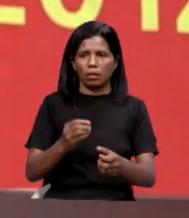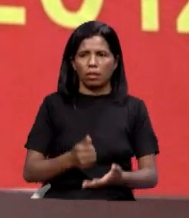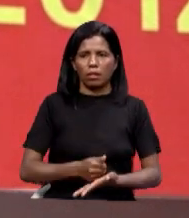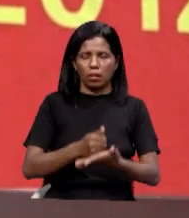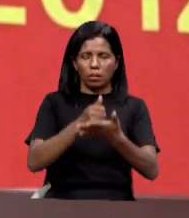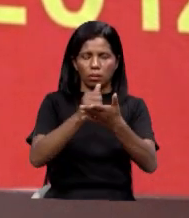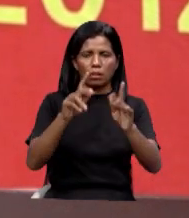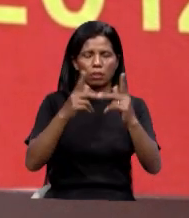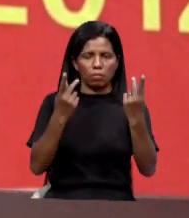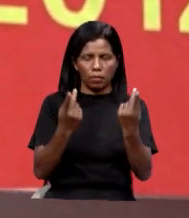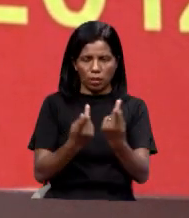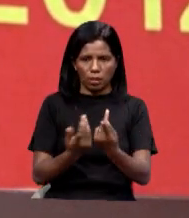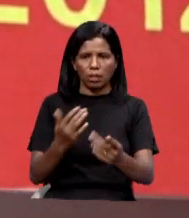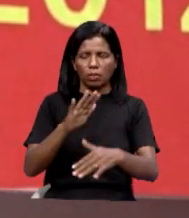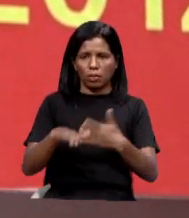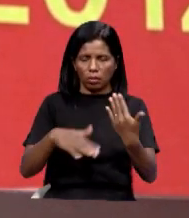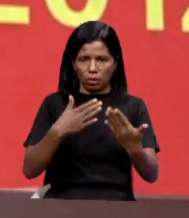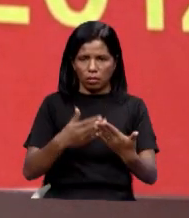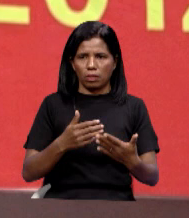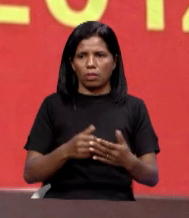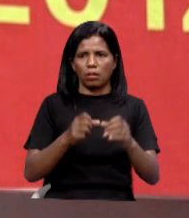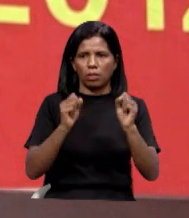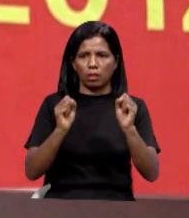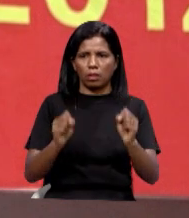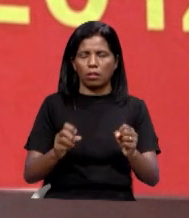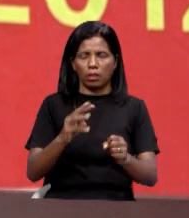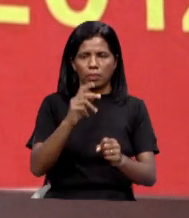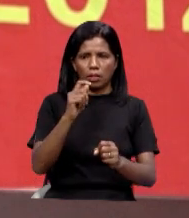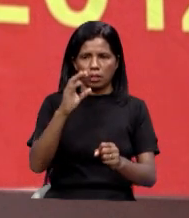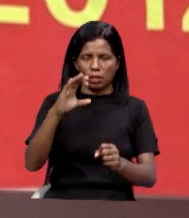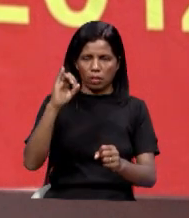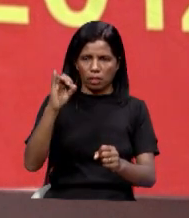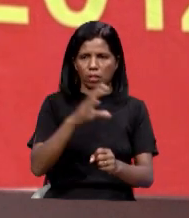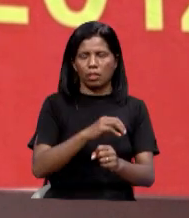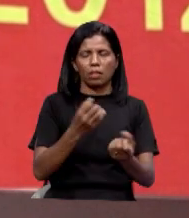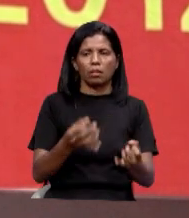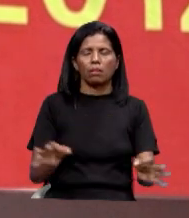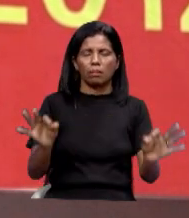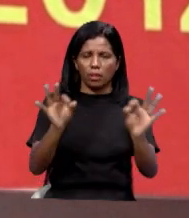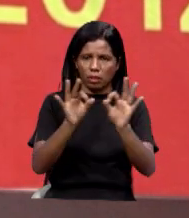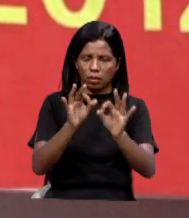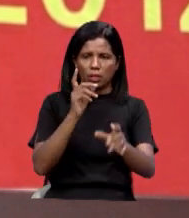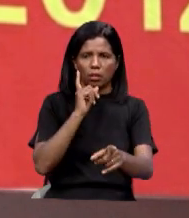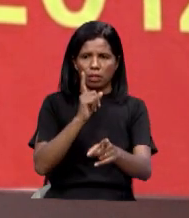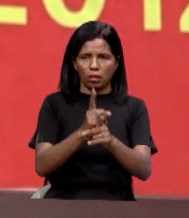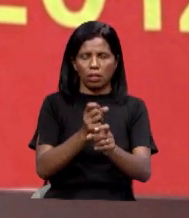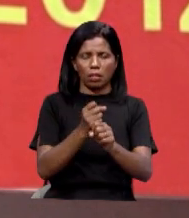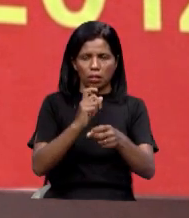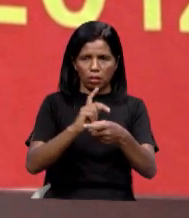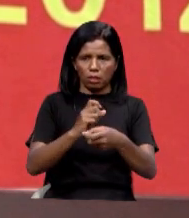setor, turismo, comércio e indústria, muda prioridade, glória e prosperidade, para